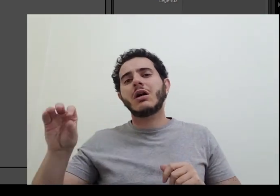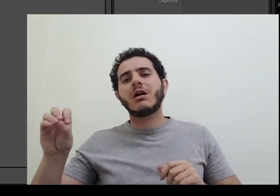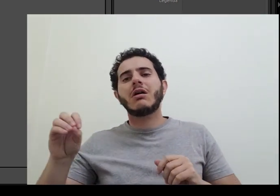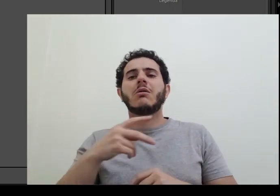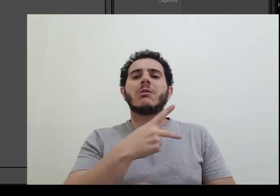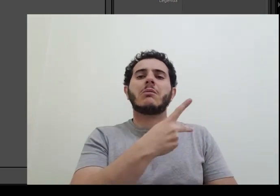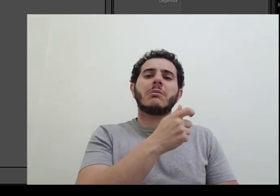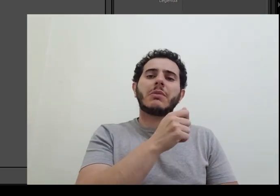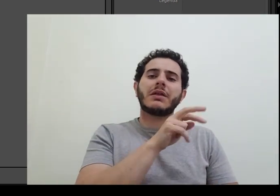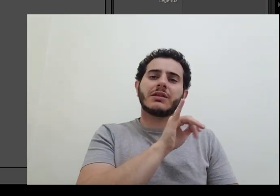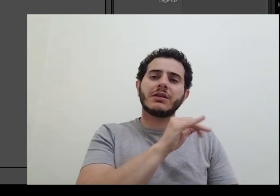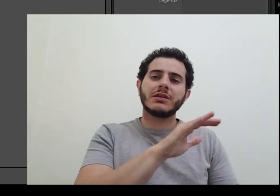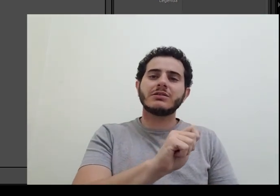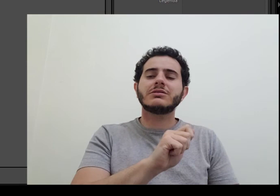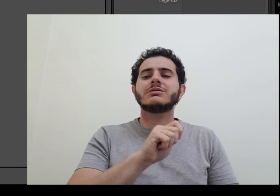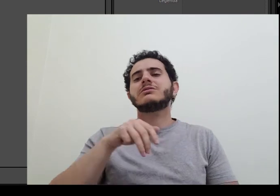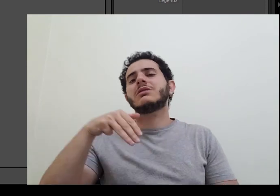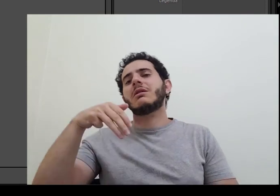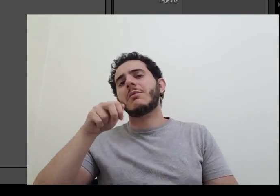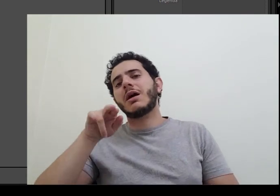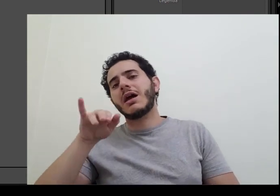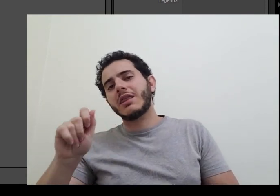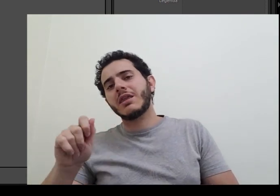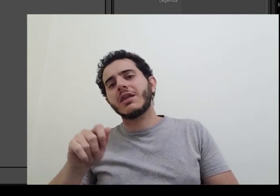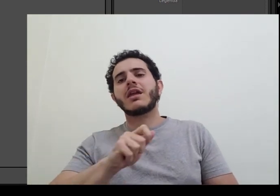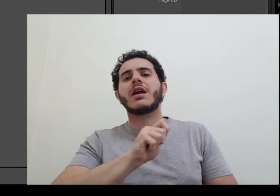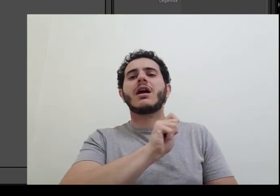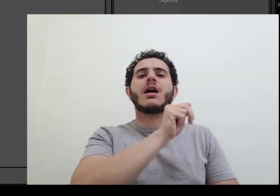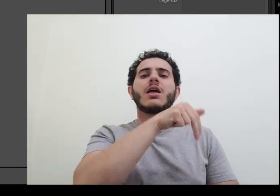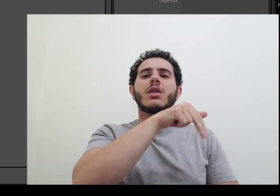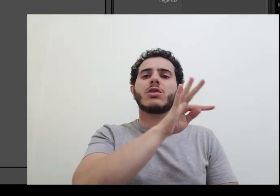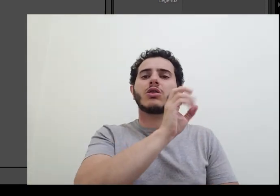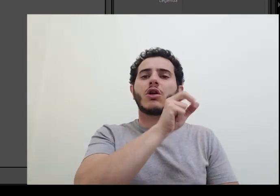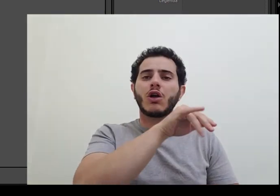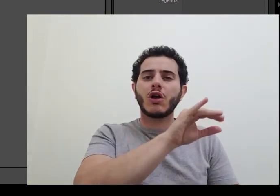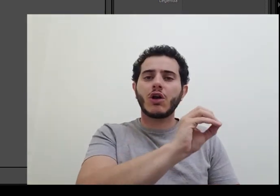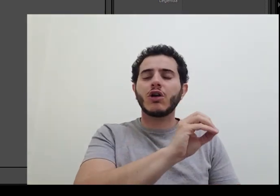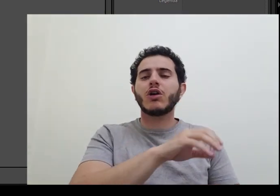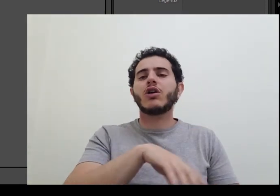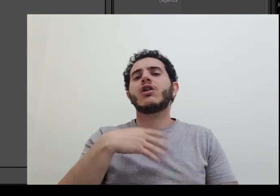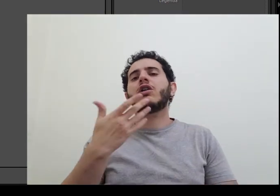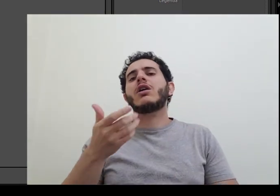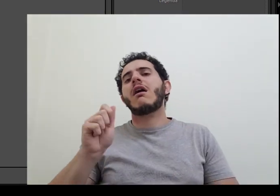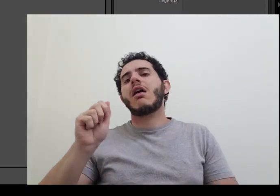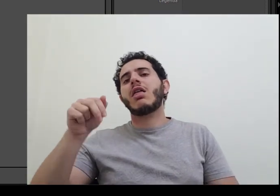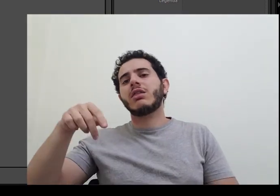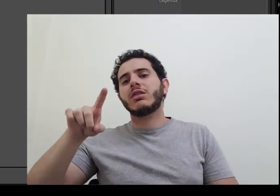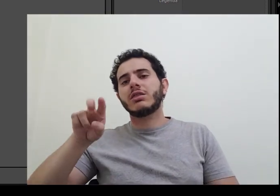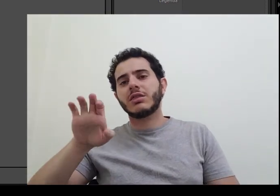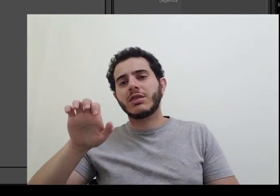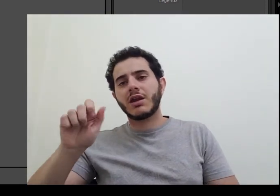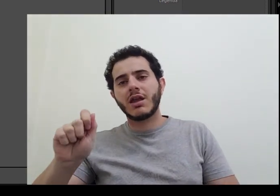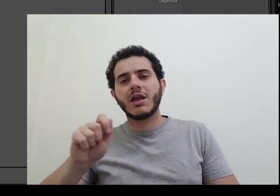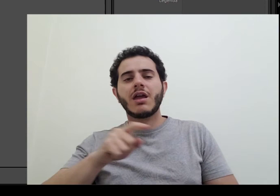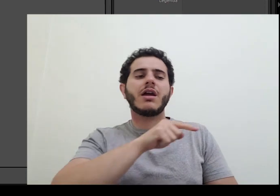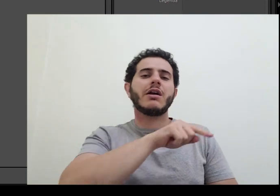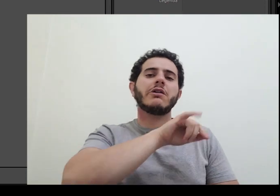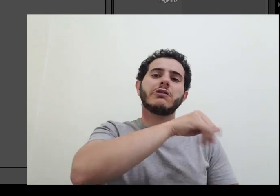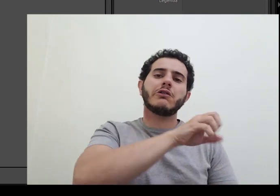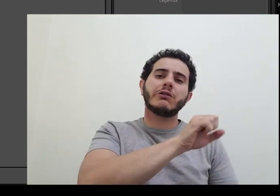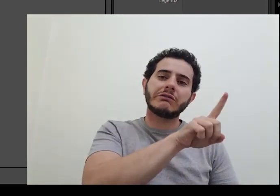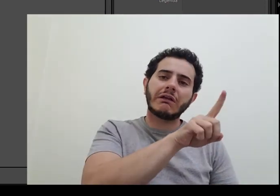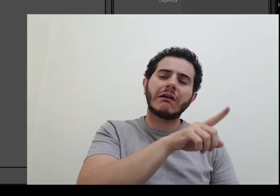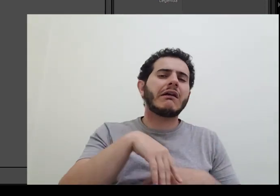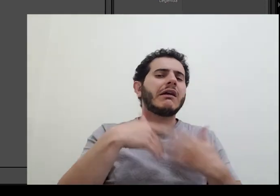do João, casamento da Maria e do Antônio, casamento da Andréia e do José, enfim, casamento